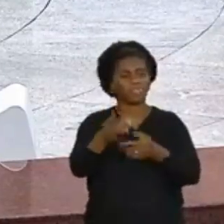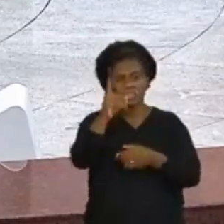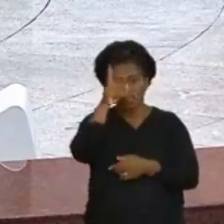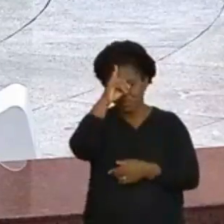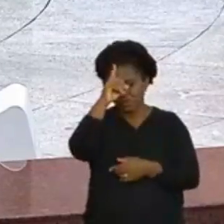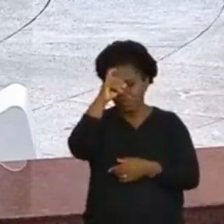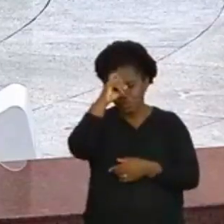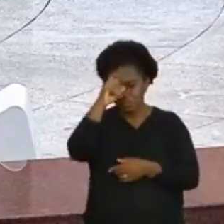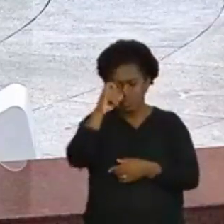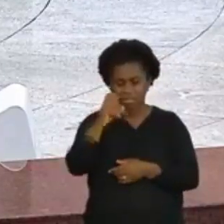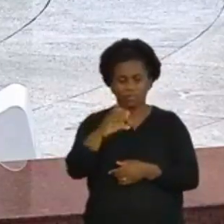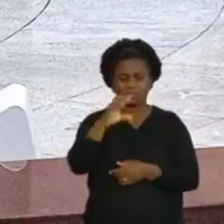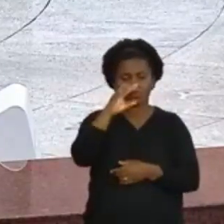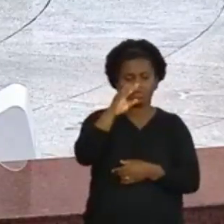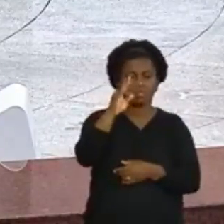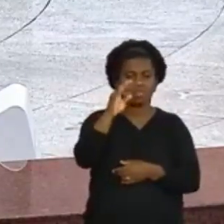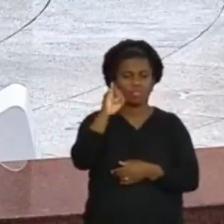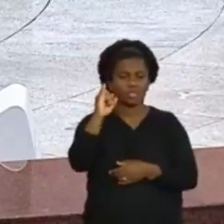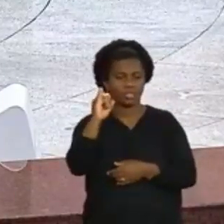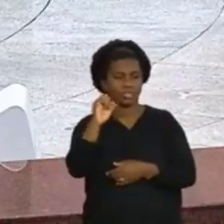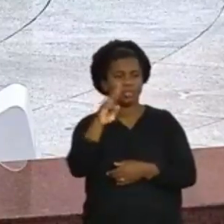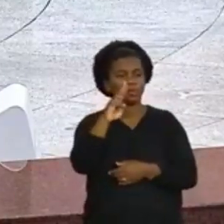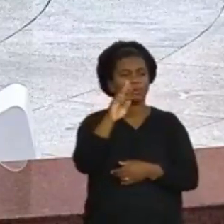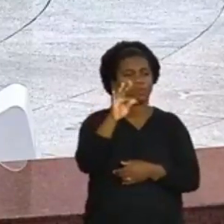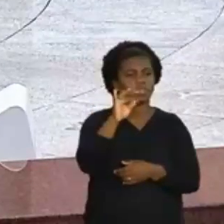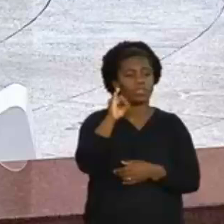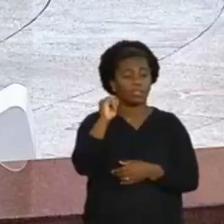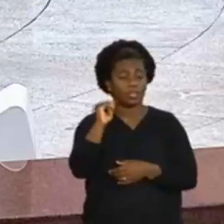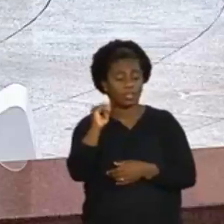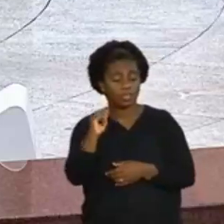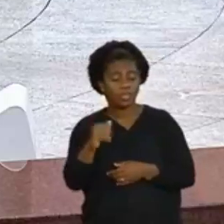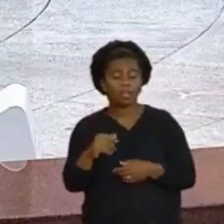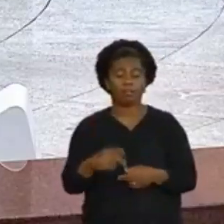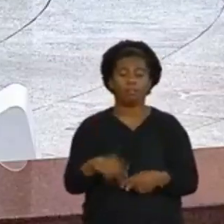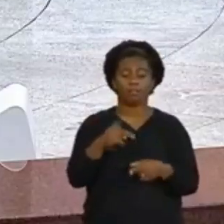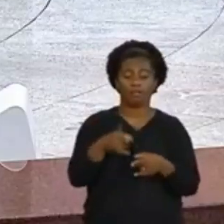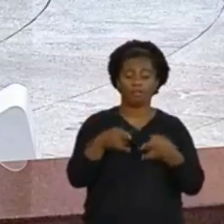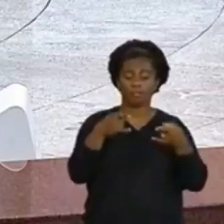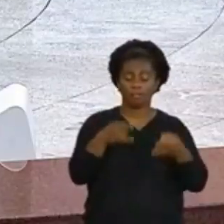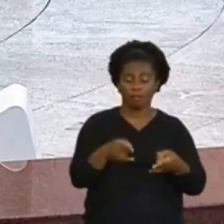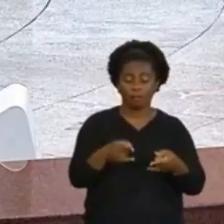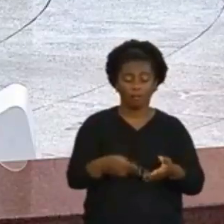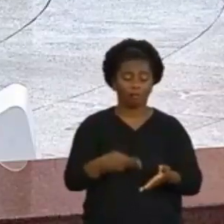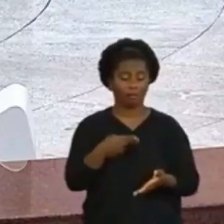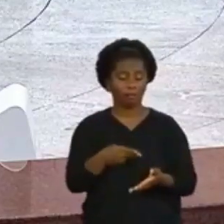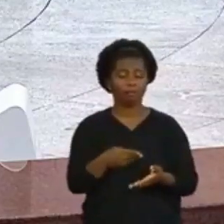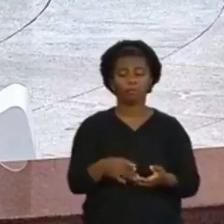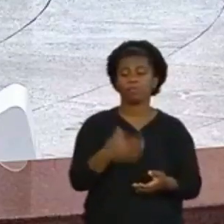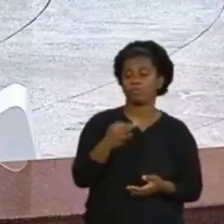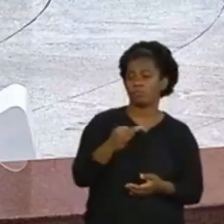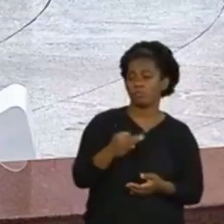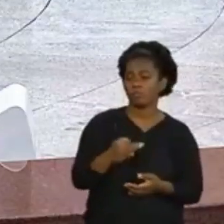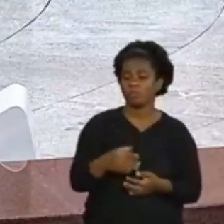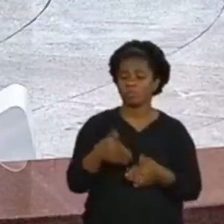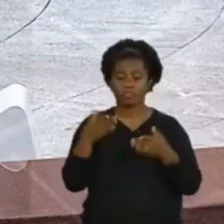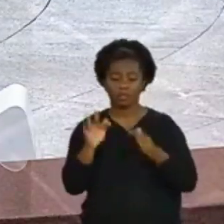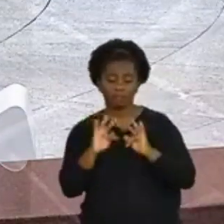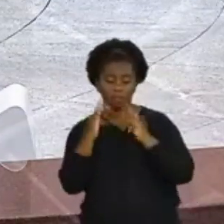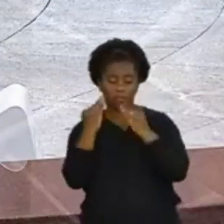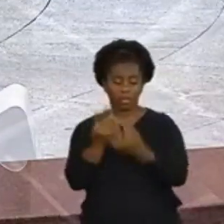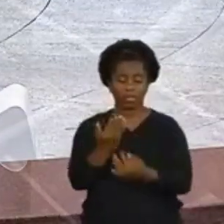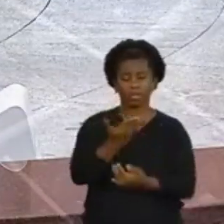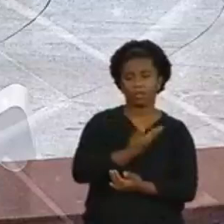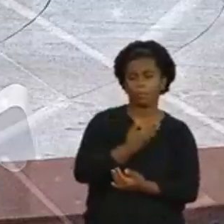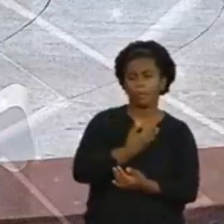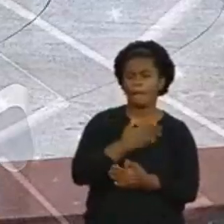CTIs, nas UTIs, nos leitos de dores. Essas águas vão chegar a familiares, amigos, conhecidos, mas que não